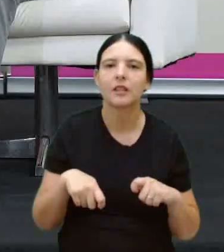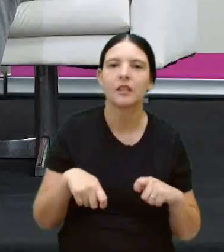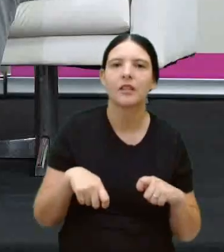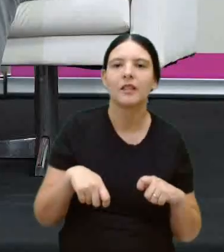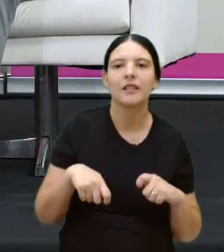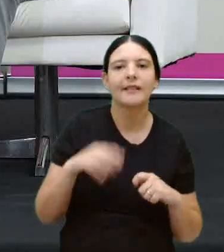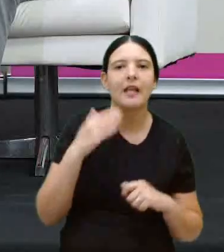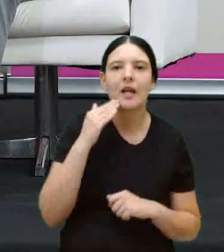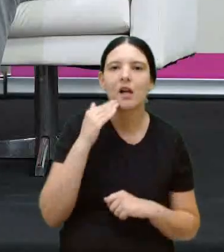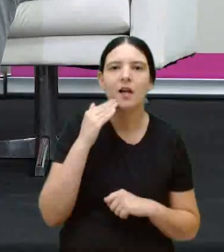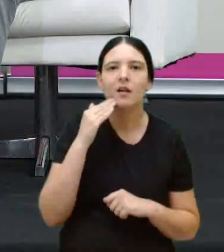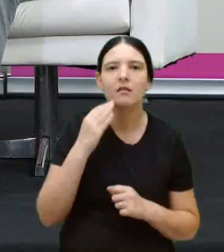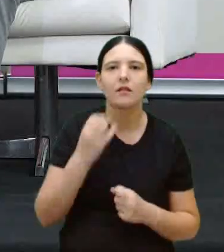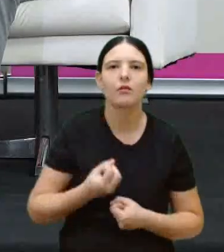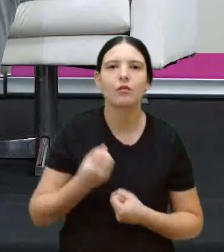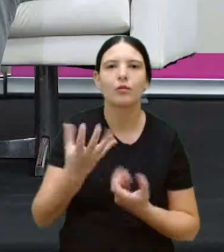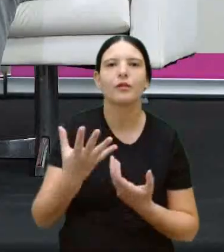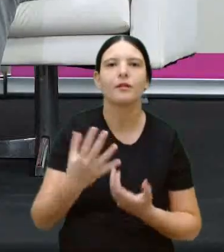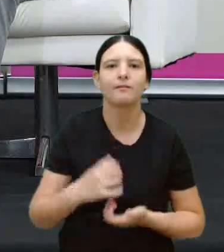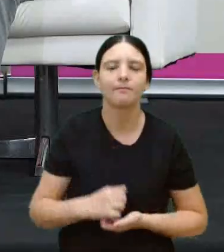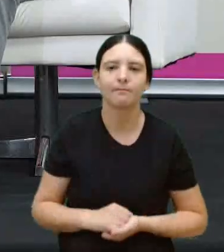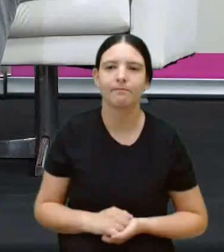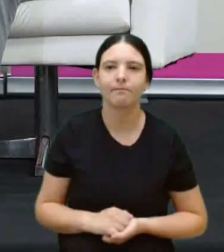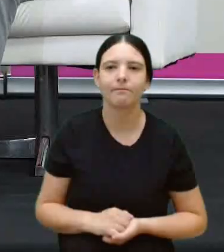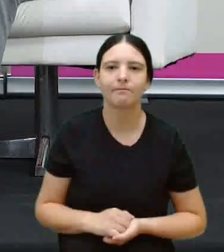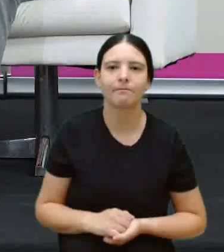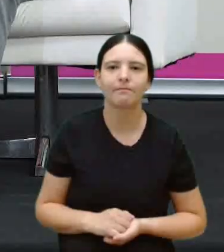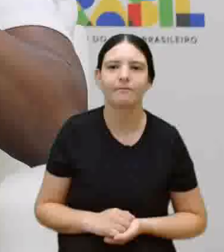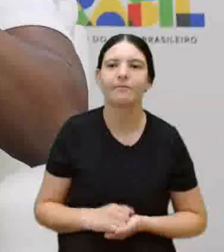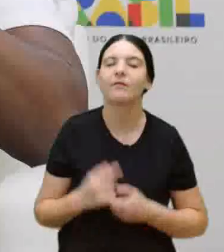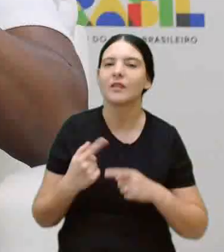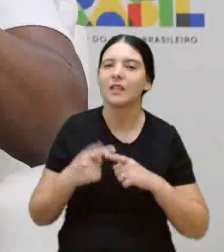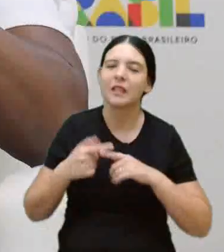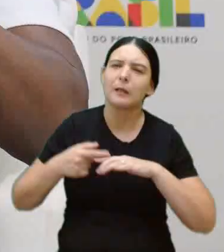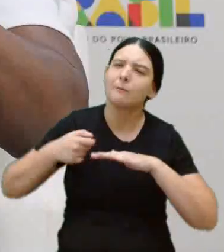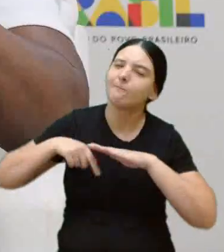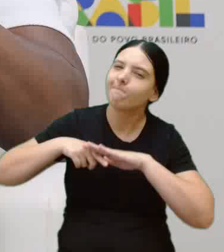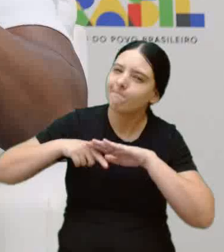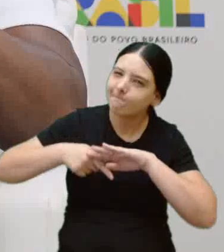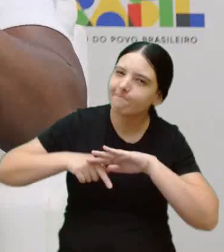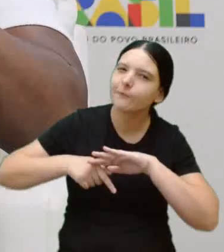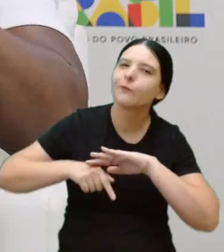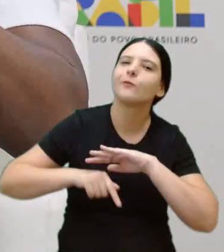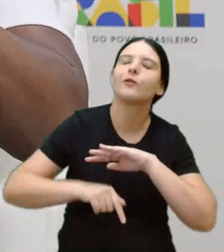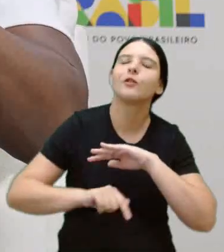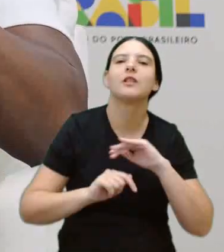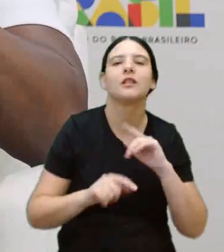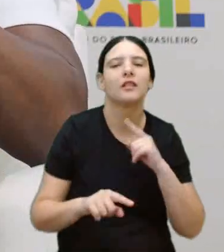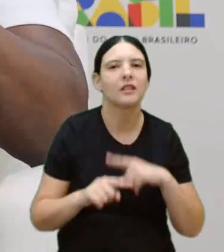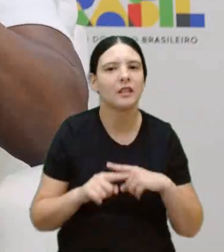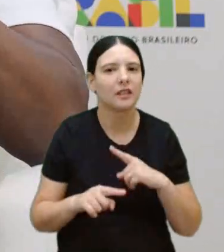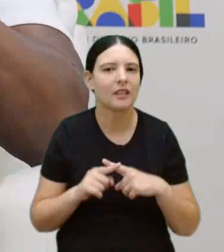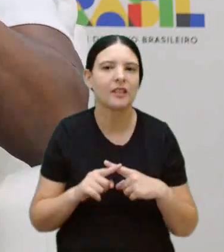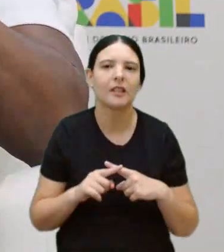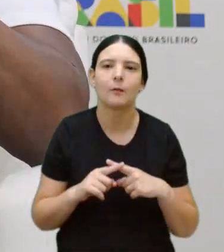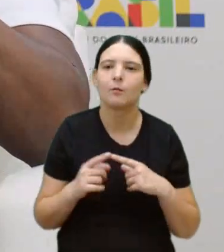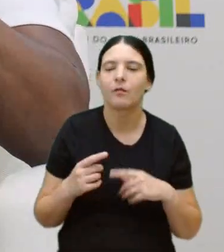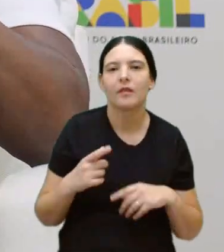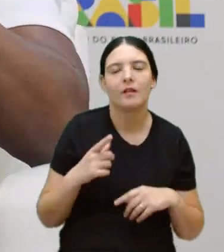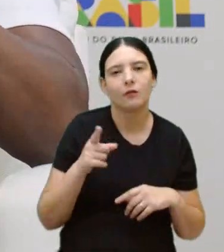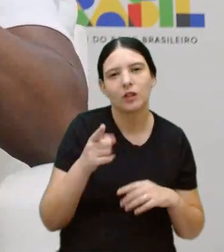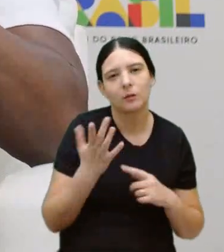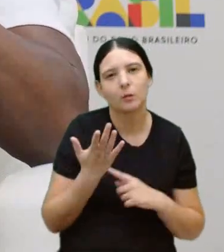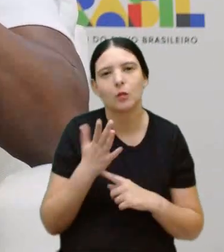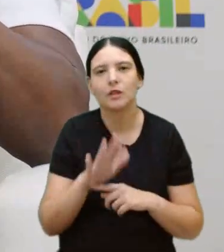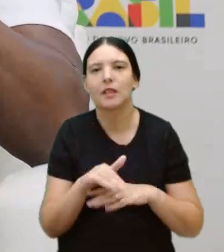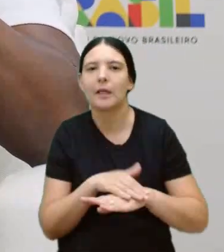defeitos. Isso é de uma profundidade. É algo, é você mostrar na pele, como